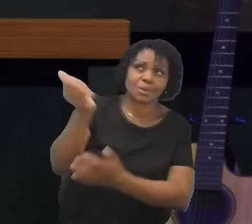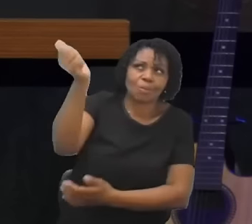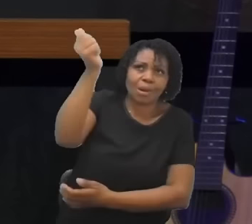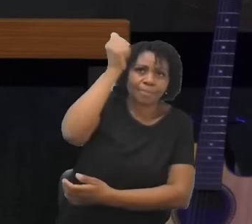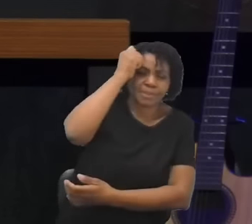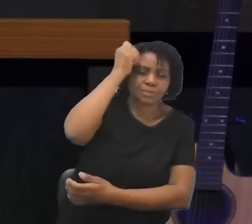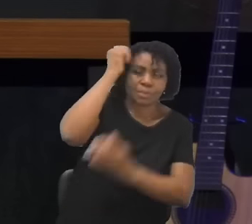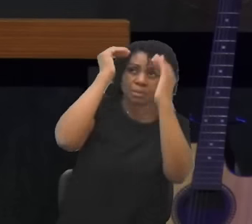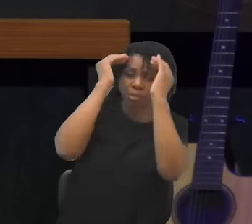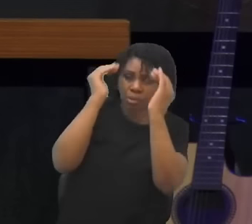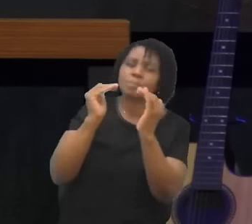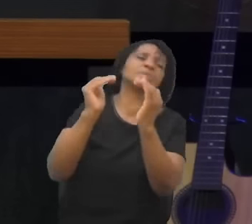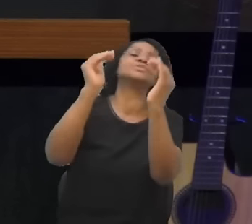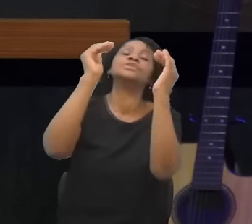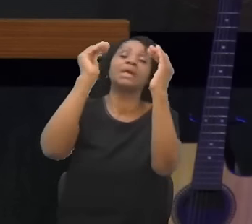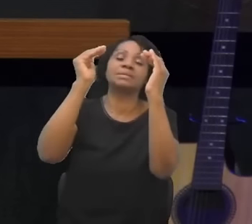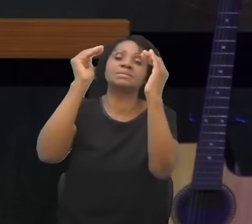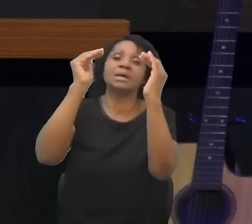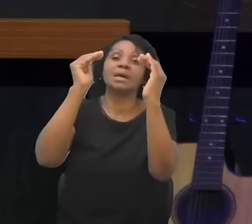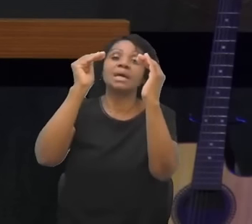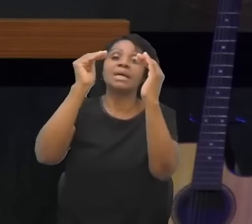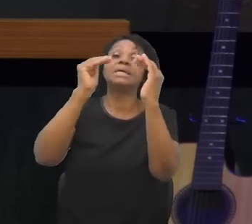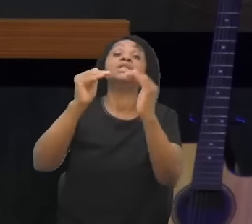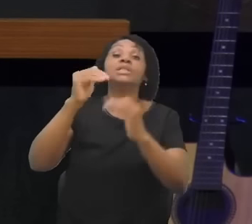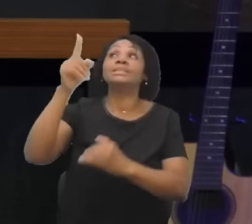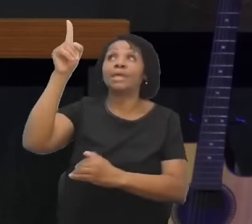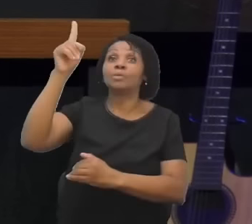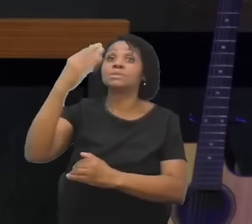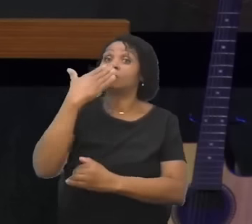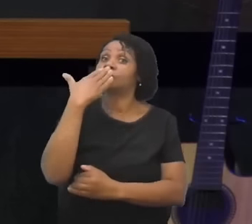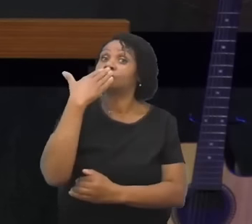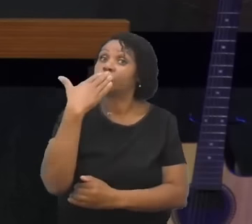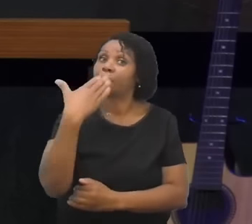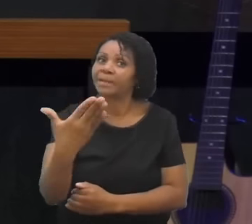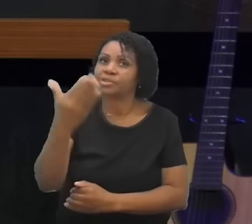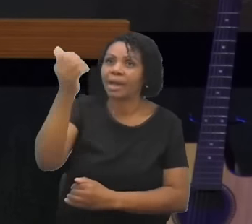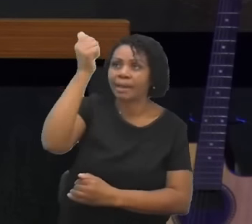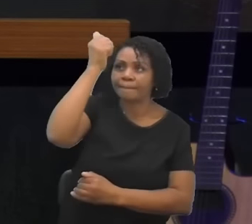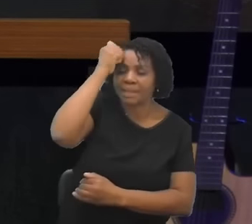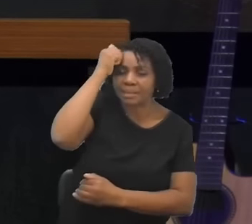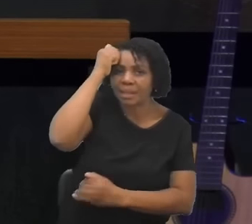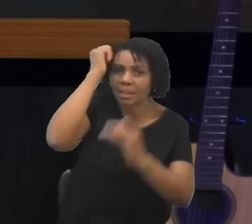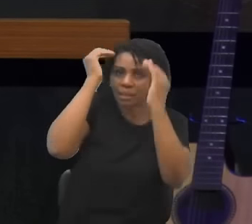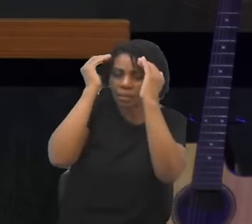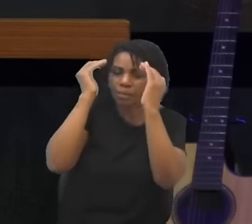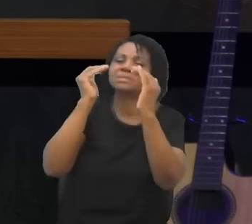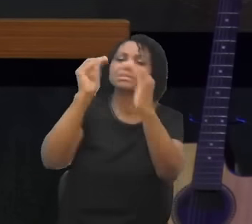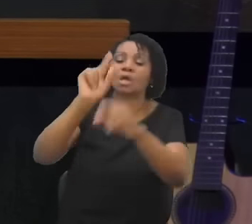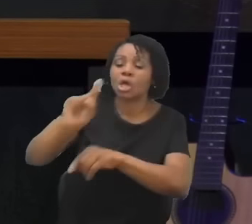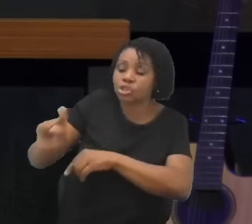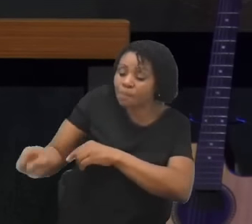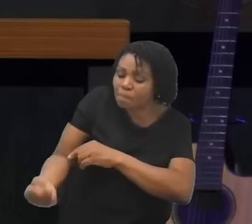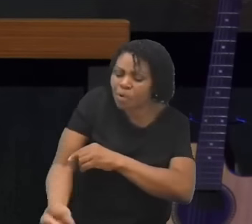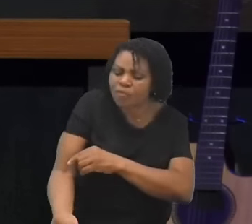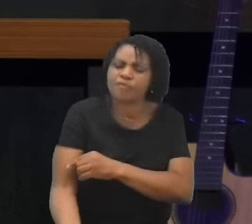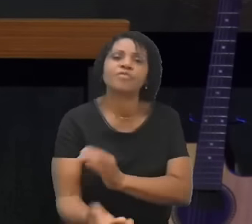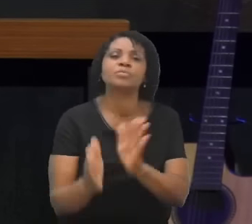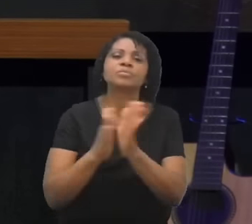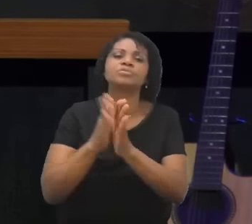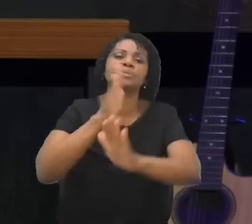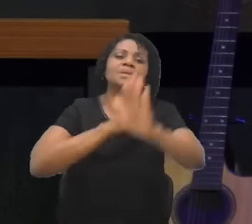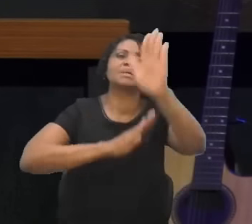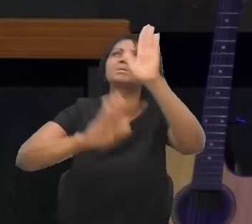e obediência. E é este nível que Deus está pedindo para nós entrarmos. O nível mais profundo de adoração. Seja